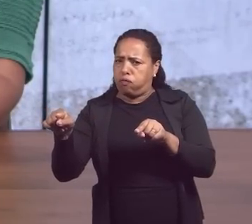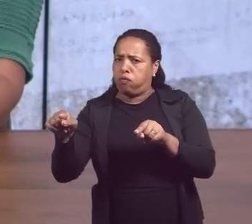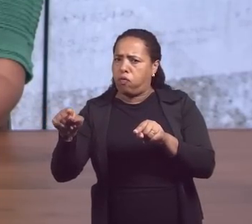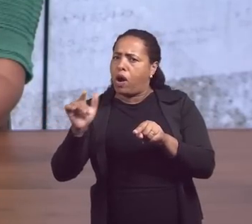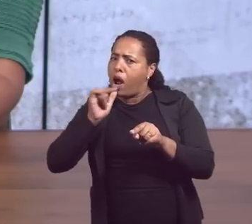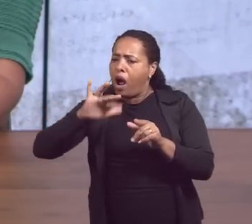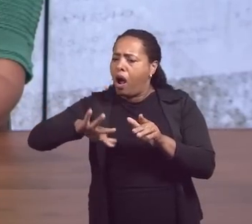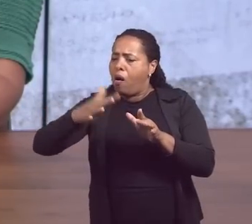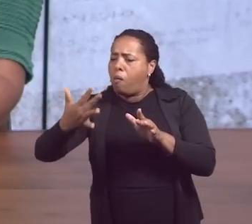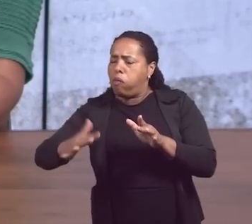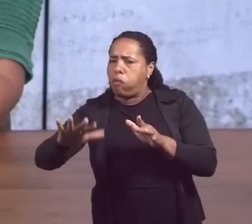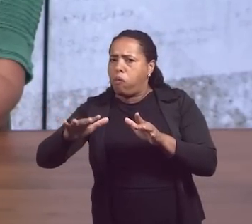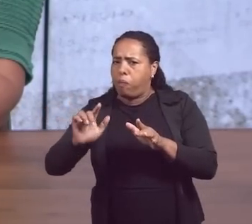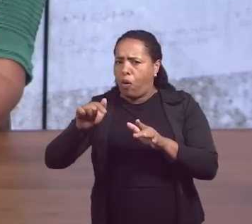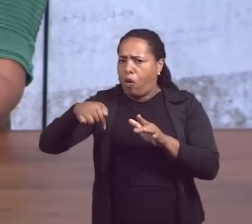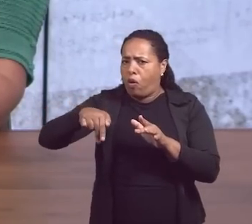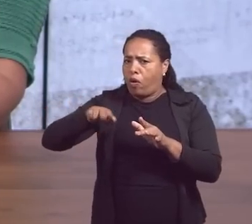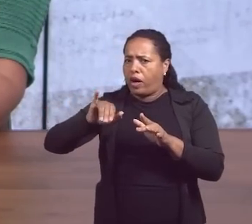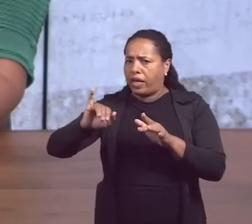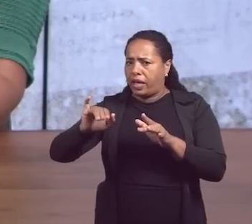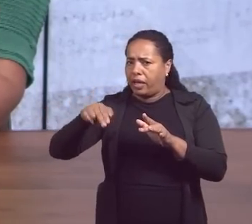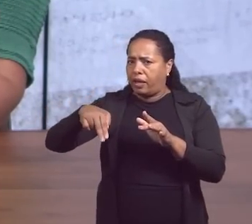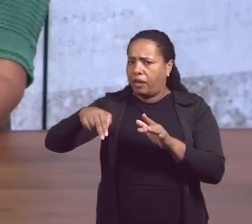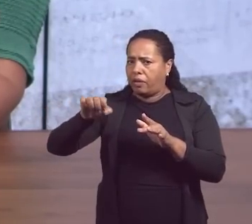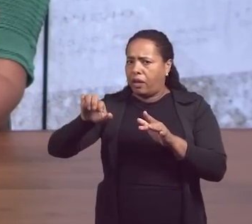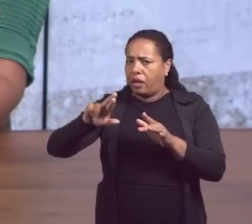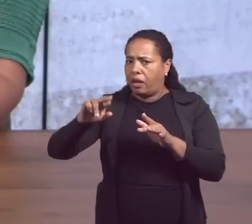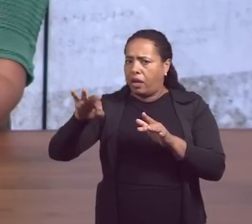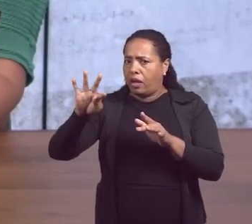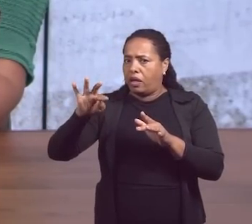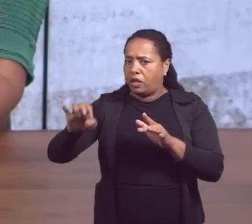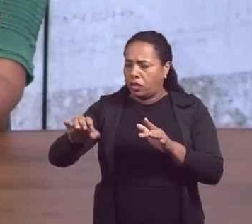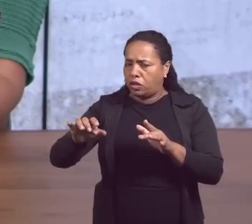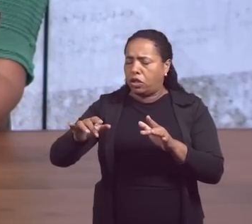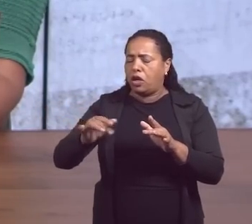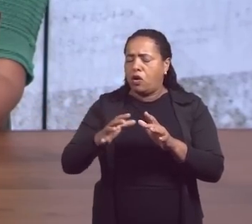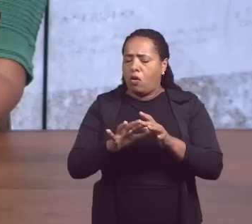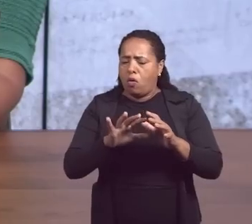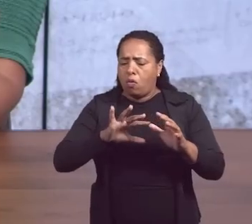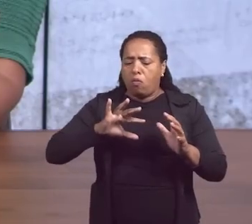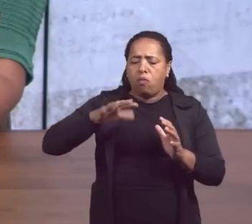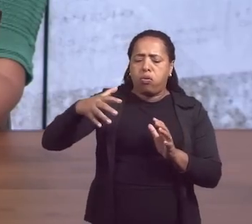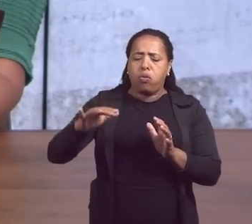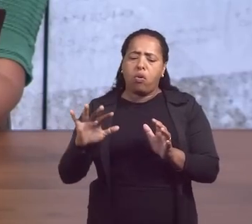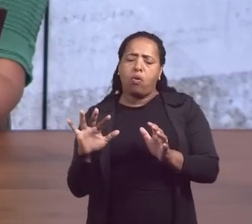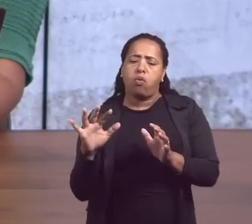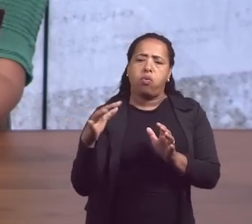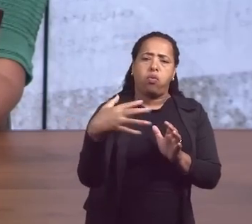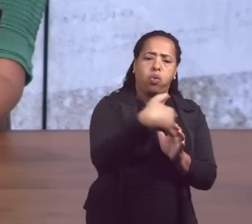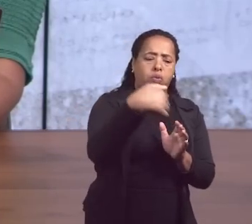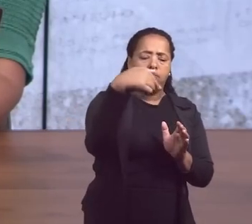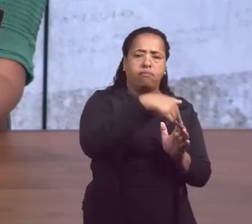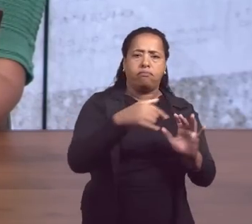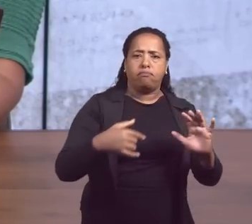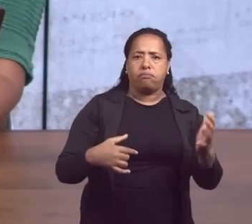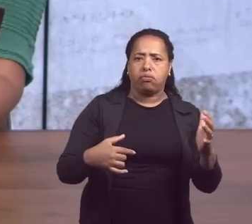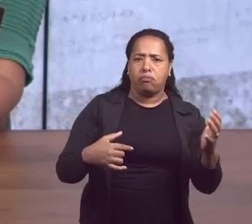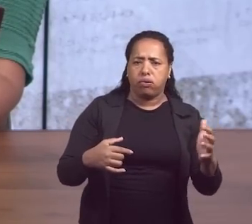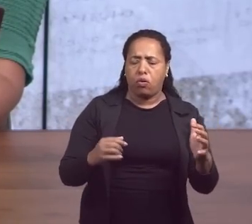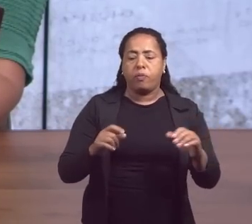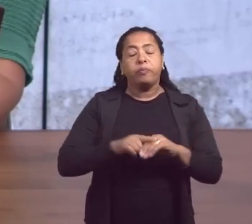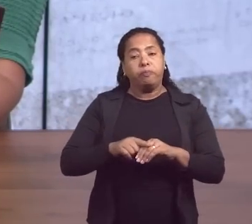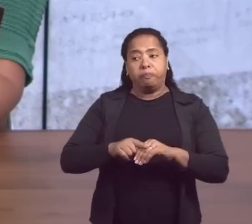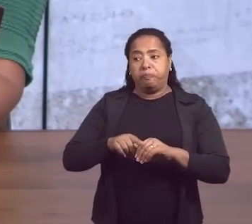de Quinerete para a banda do oriente. Descerá também este termo ao longo do Jordão, e as